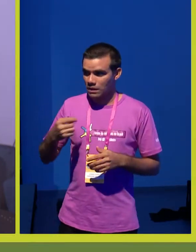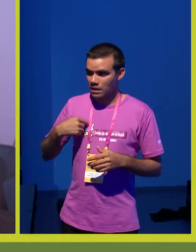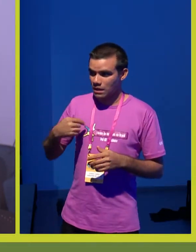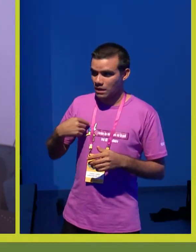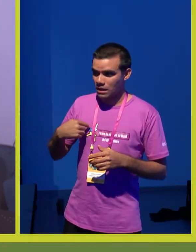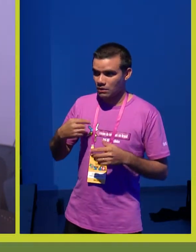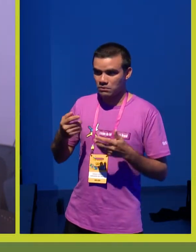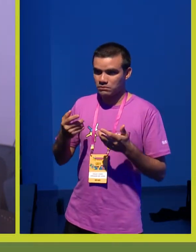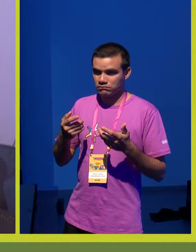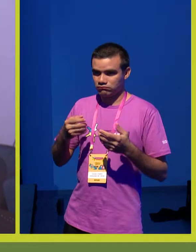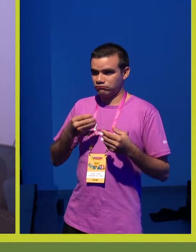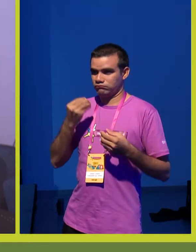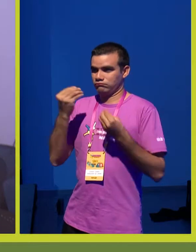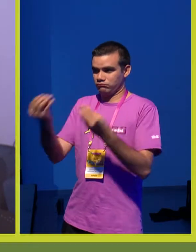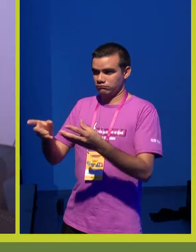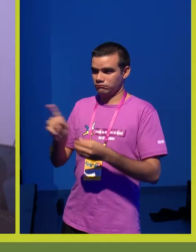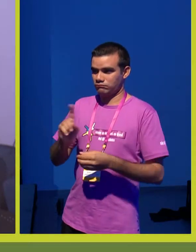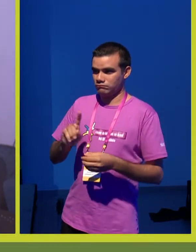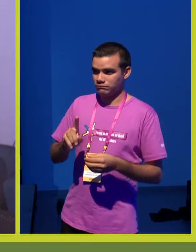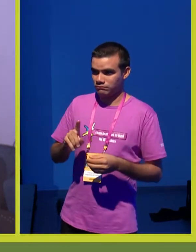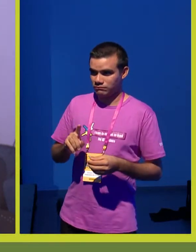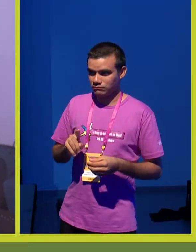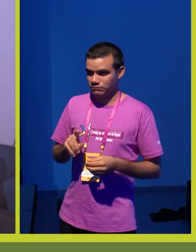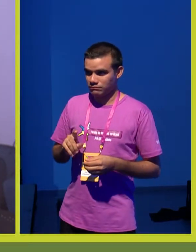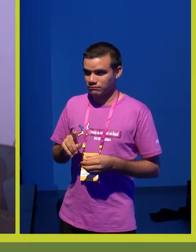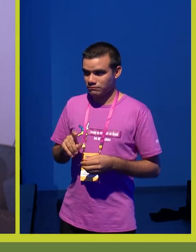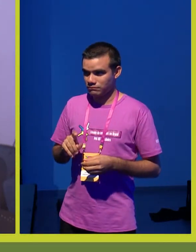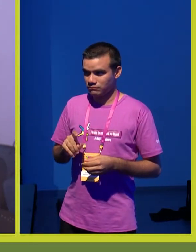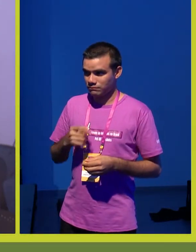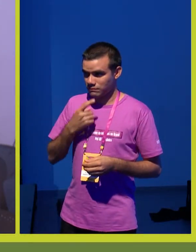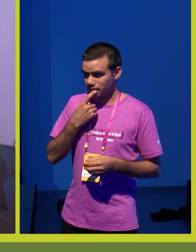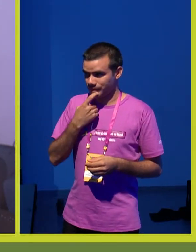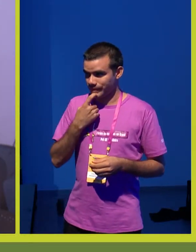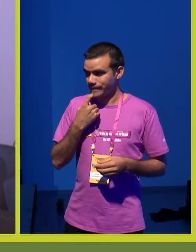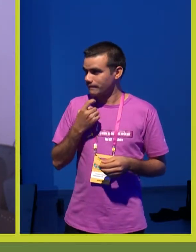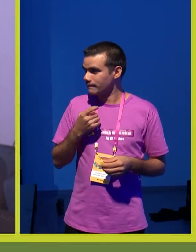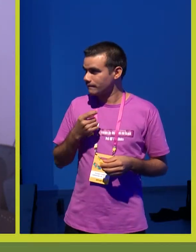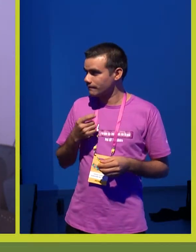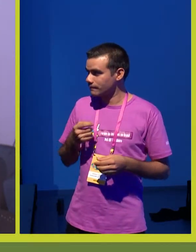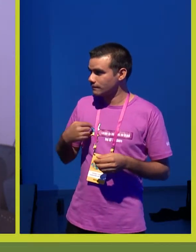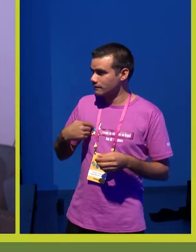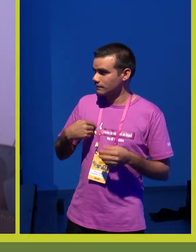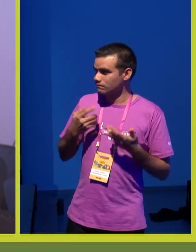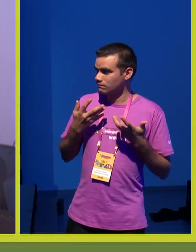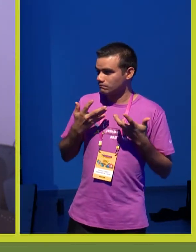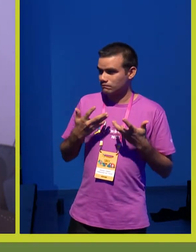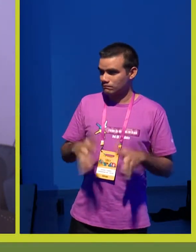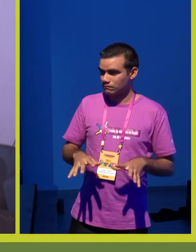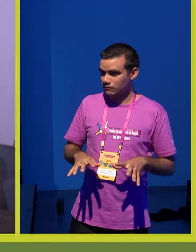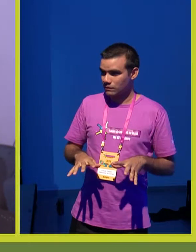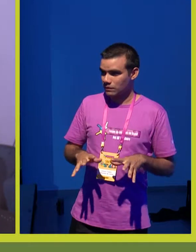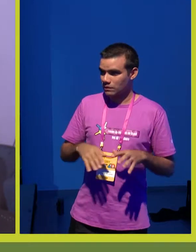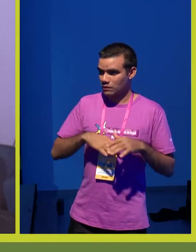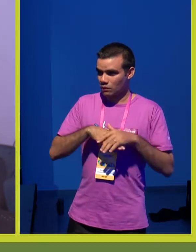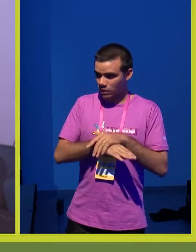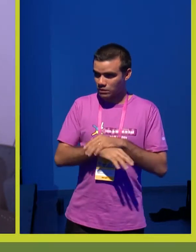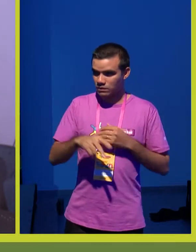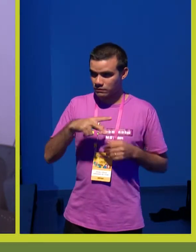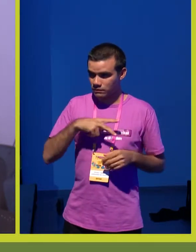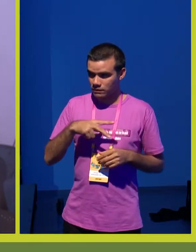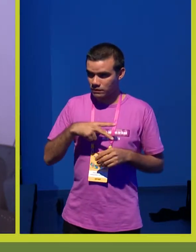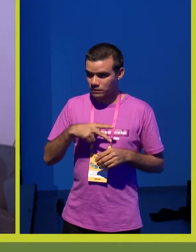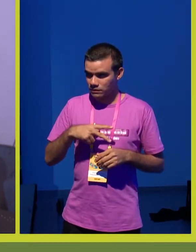quiser entregar eu sei que a gente planou alguma coisa mas eu queria entender melhor como é que eu devo proceder para guardar minha privacidade